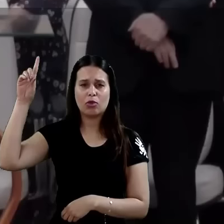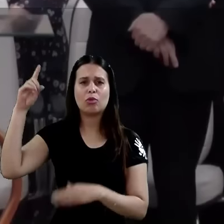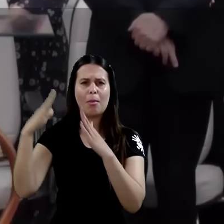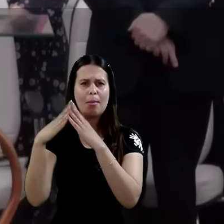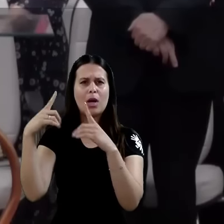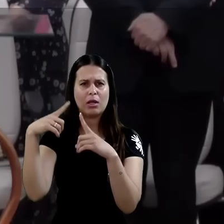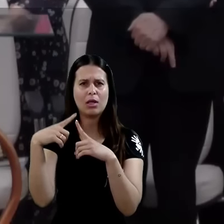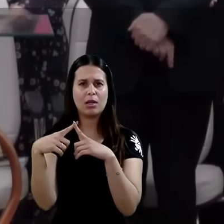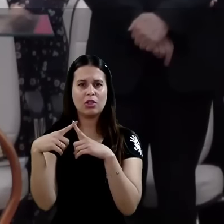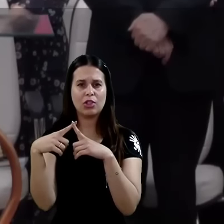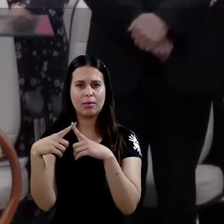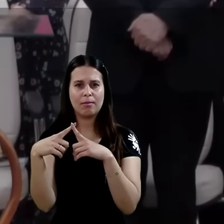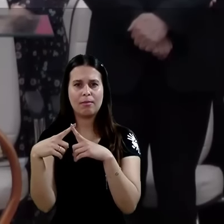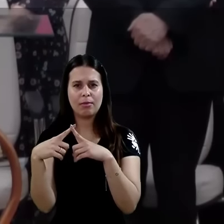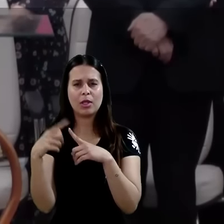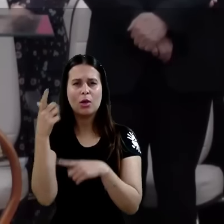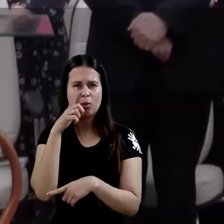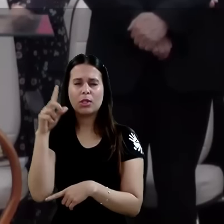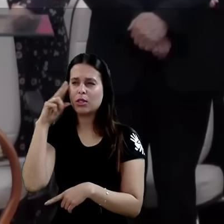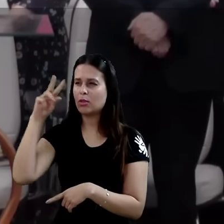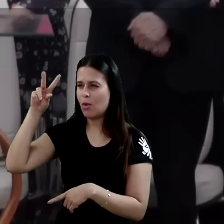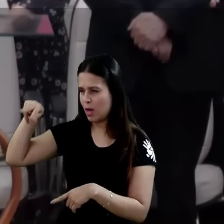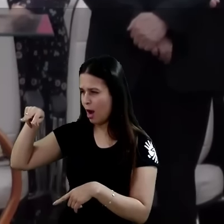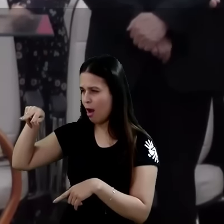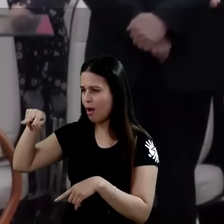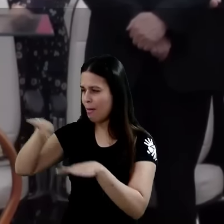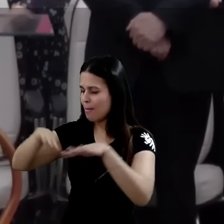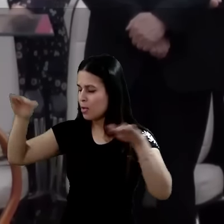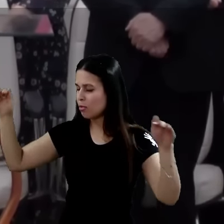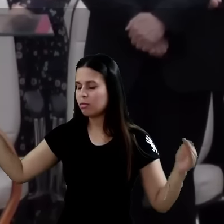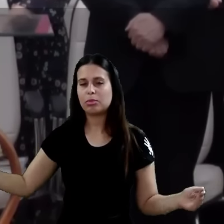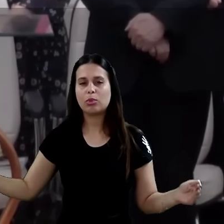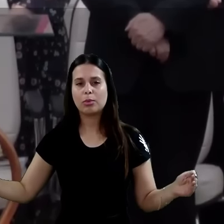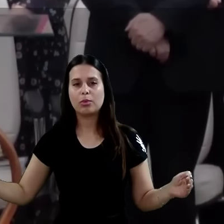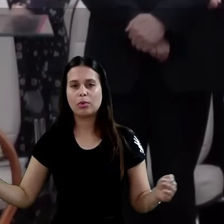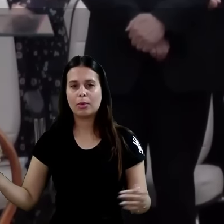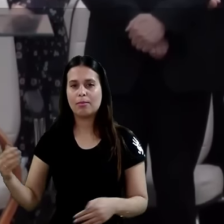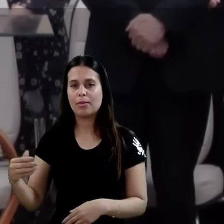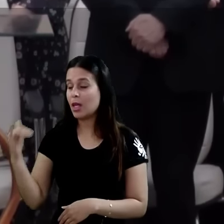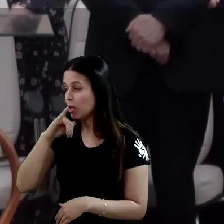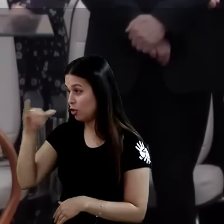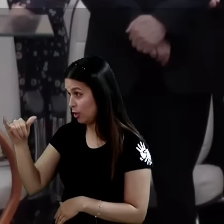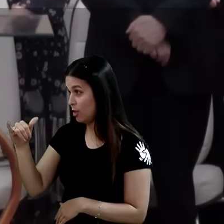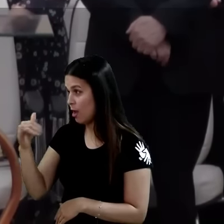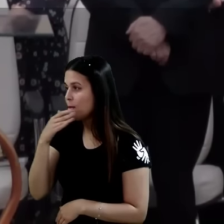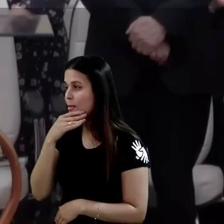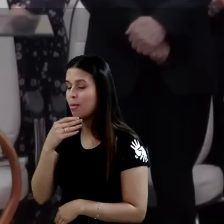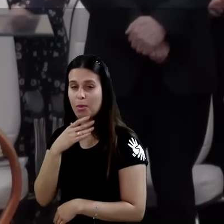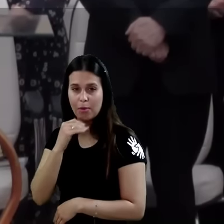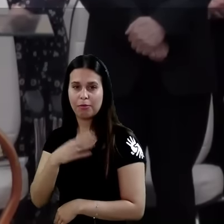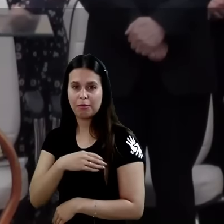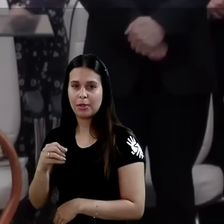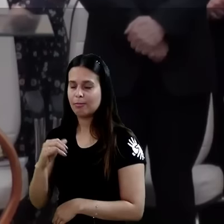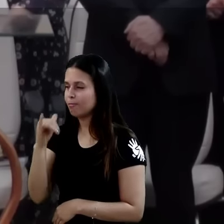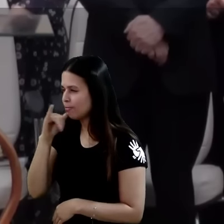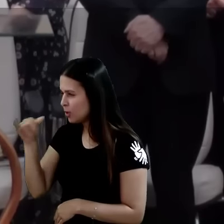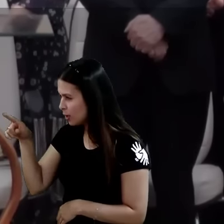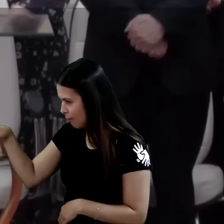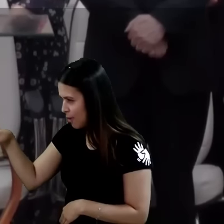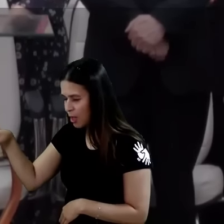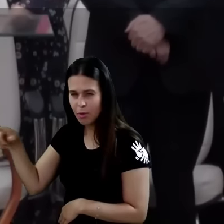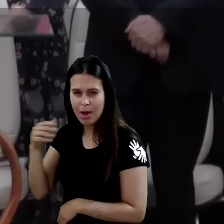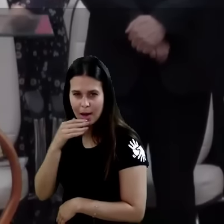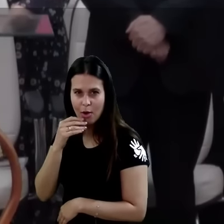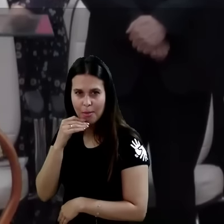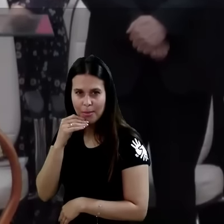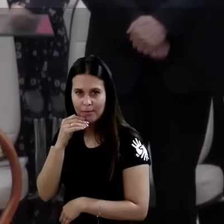para o púlpito e dizer pro meu filho tá vendo aquele homem ali seja como ele faça